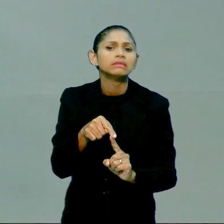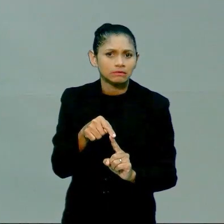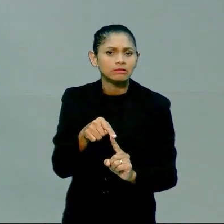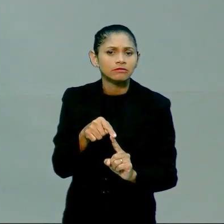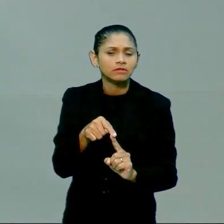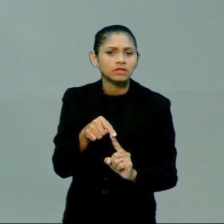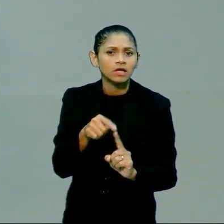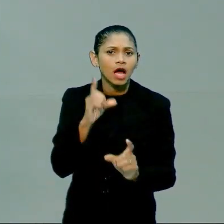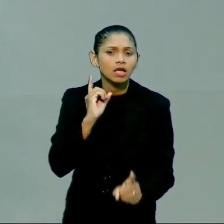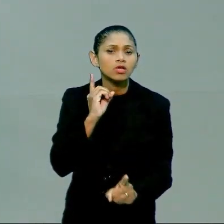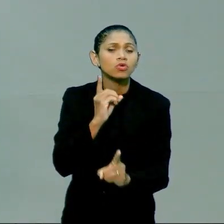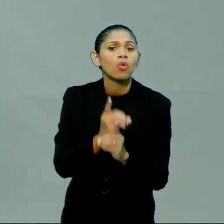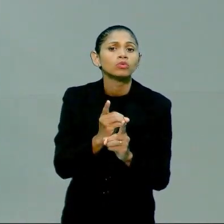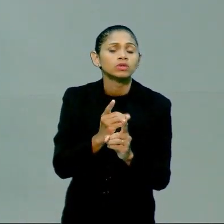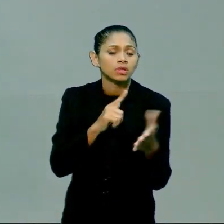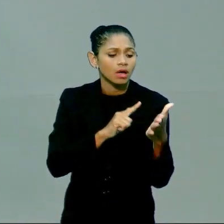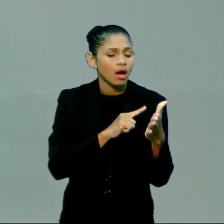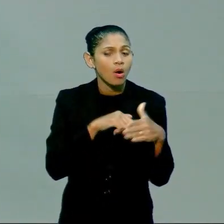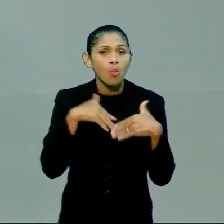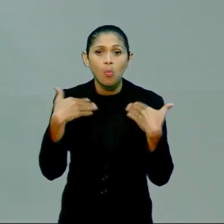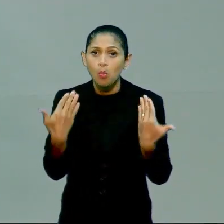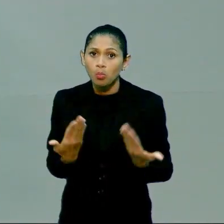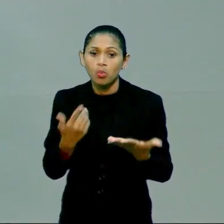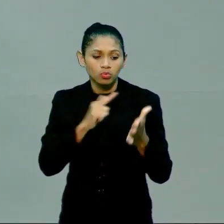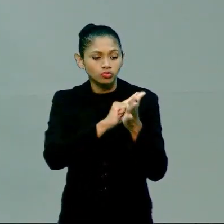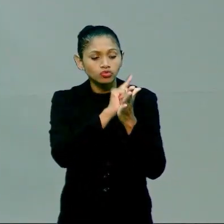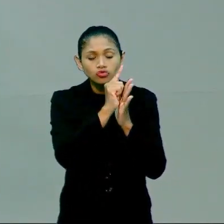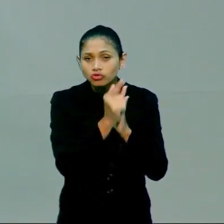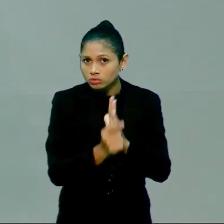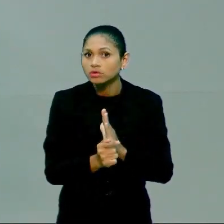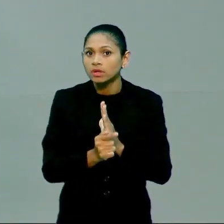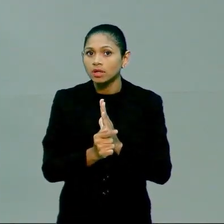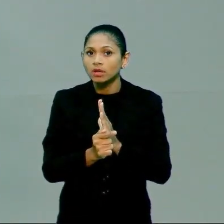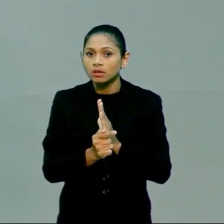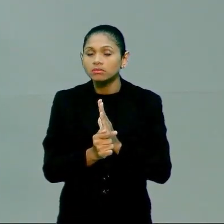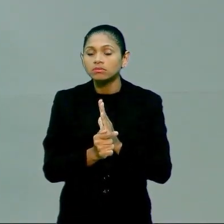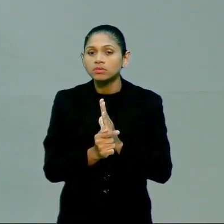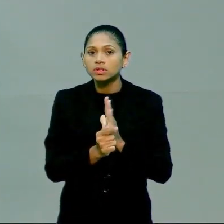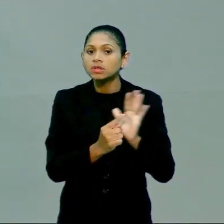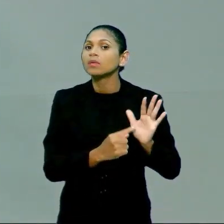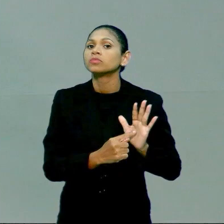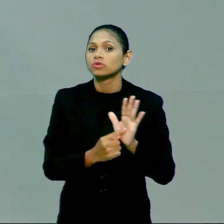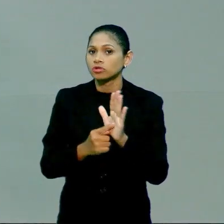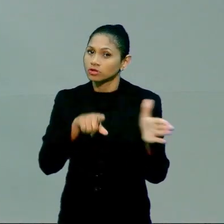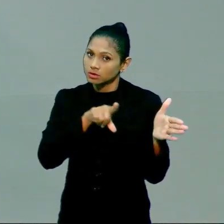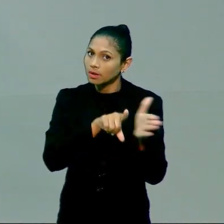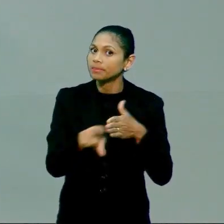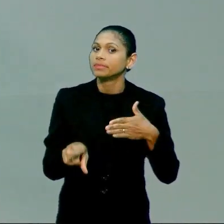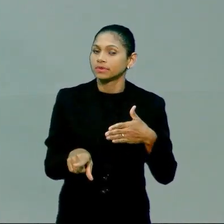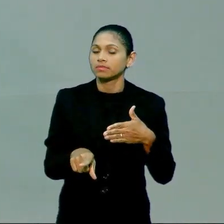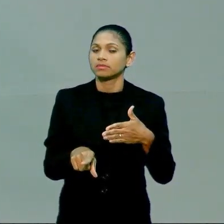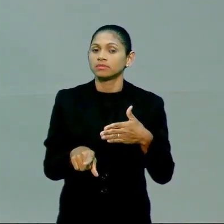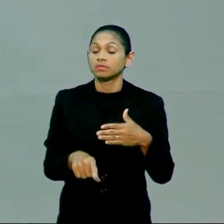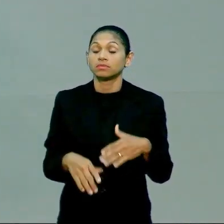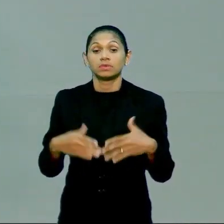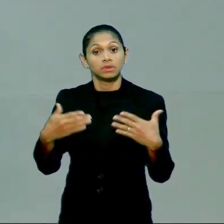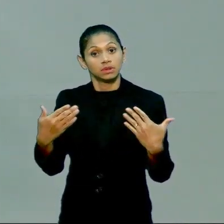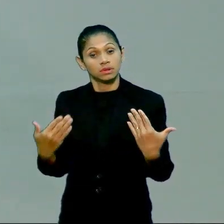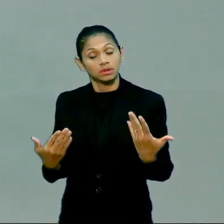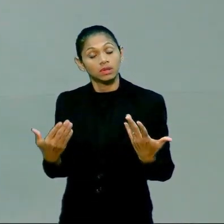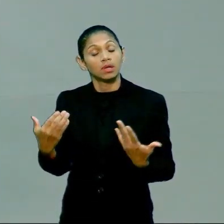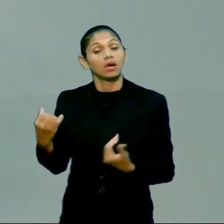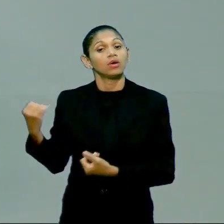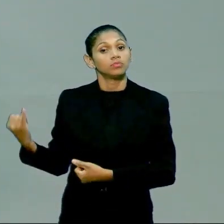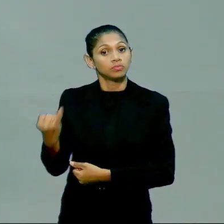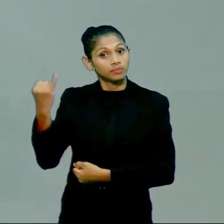né, exposto, né, qual gênero que o enunciador ele trouxe para a prova, tá? Então, muitas das vezes, né, é importante que ele entenda